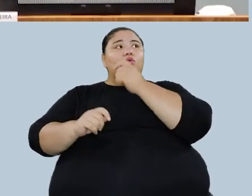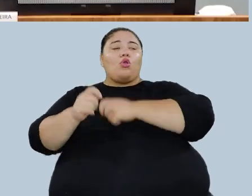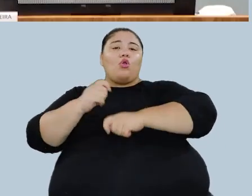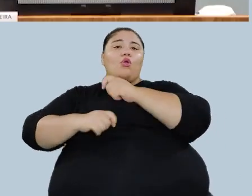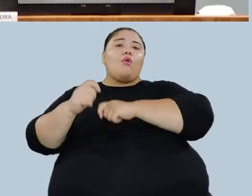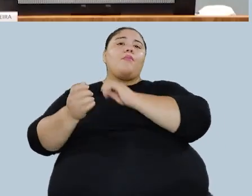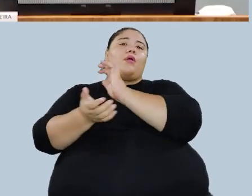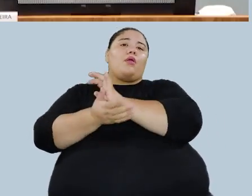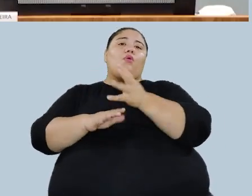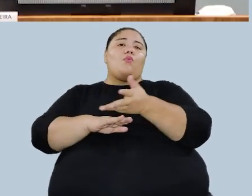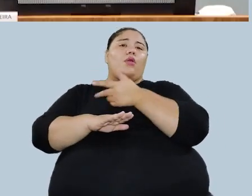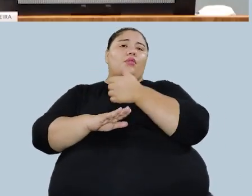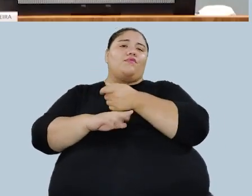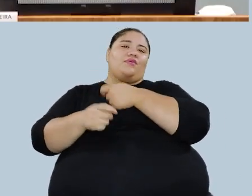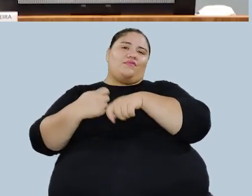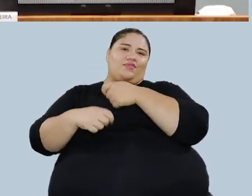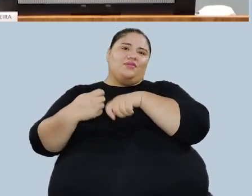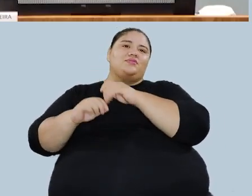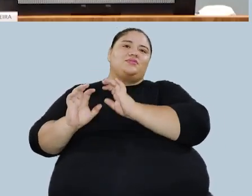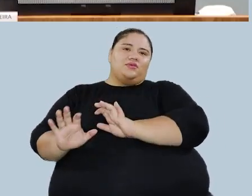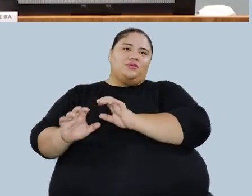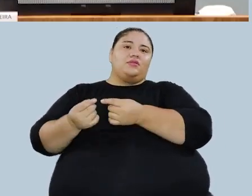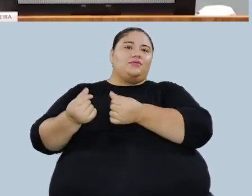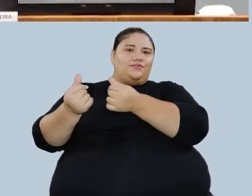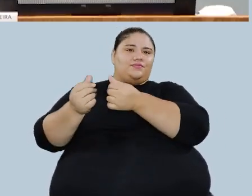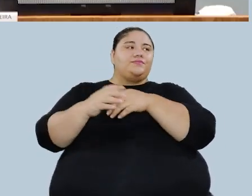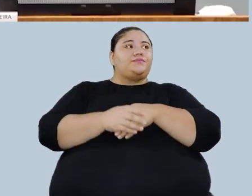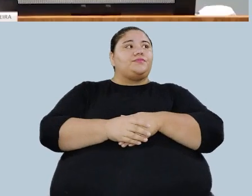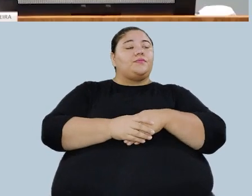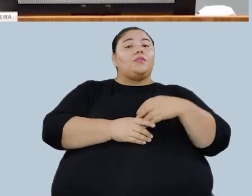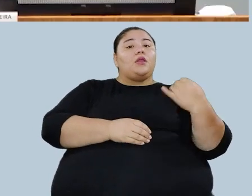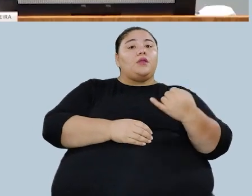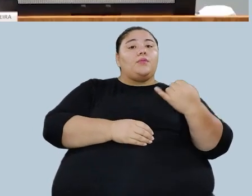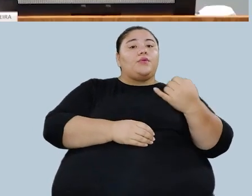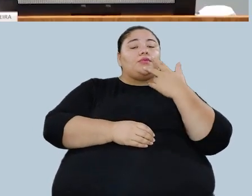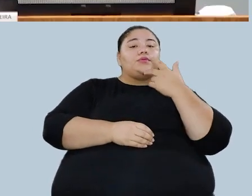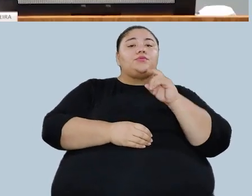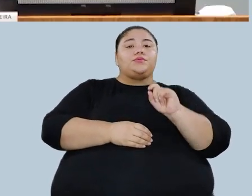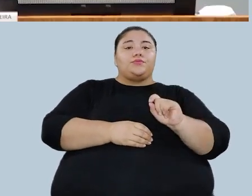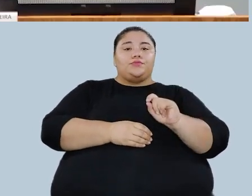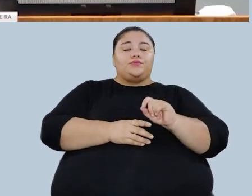operações qualificadas como financeira. Então, é importante, né, que